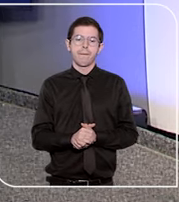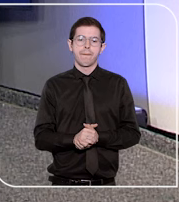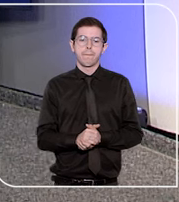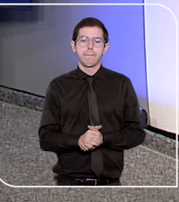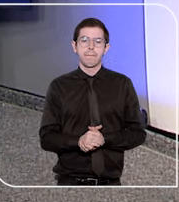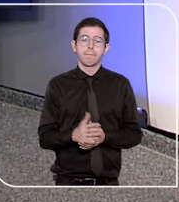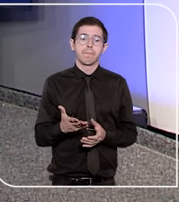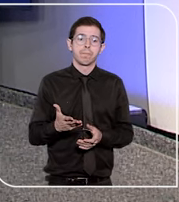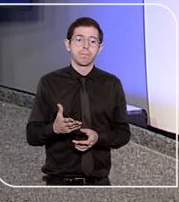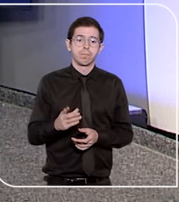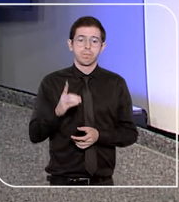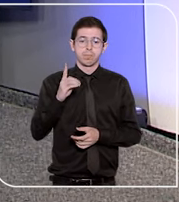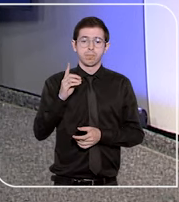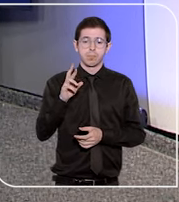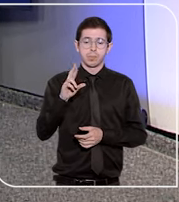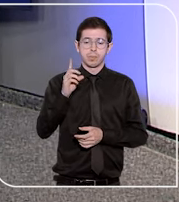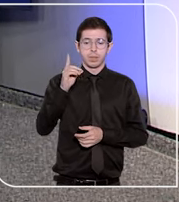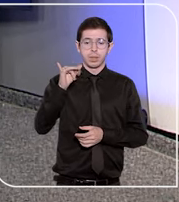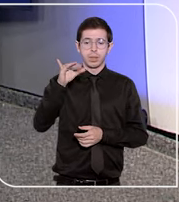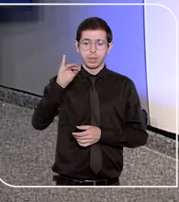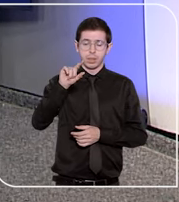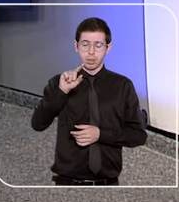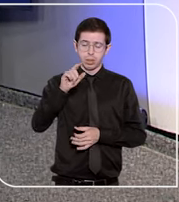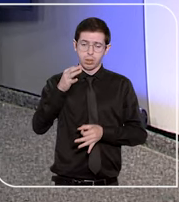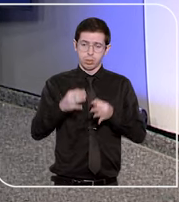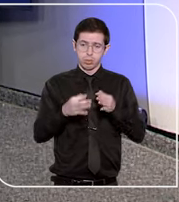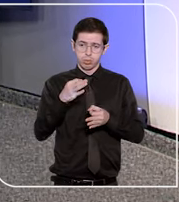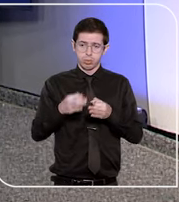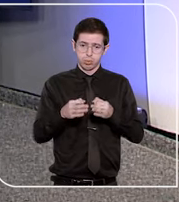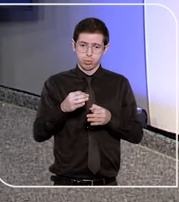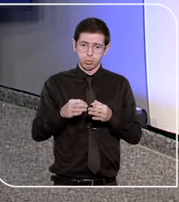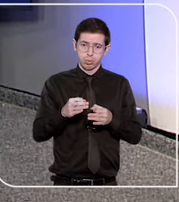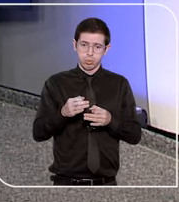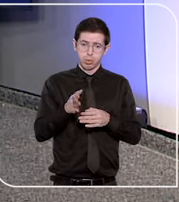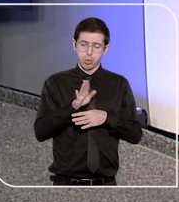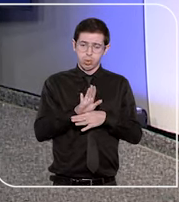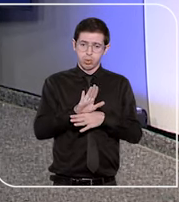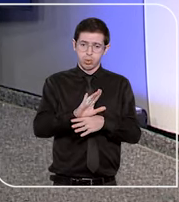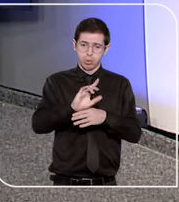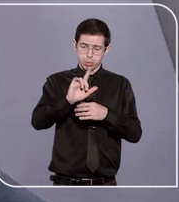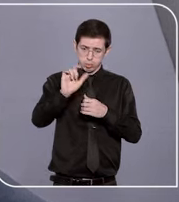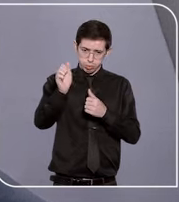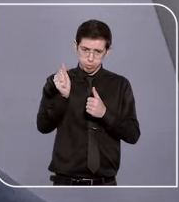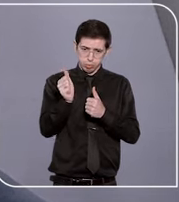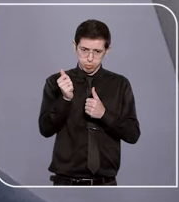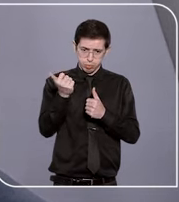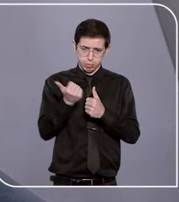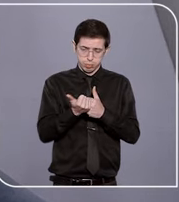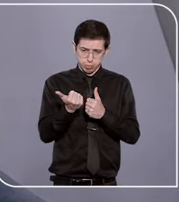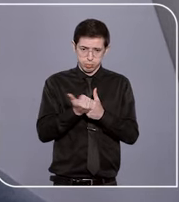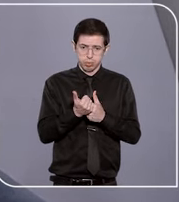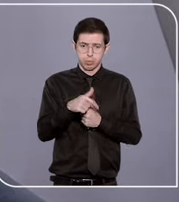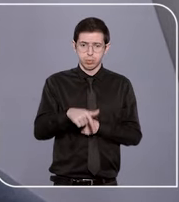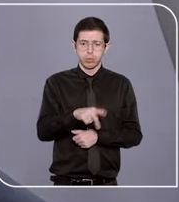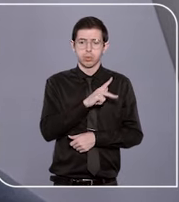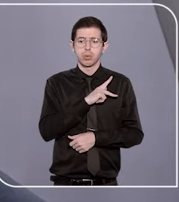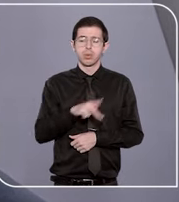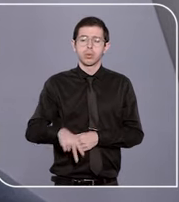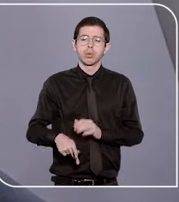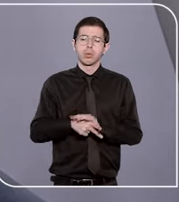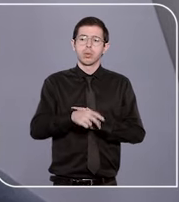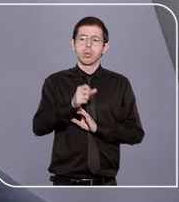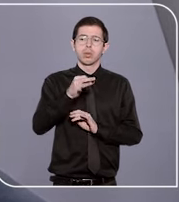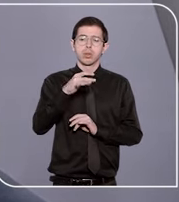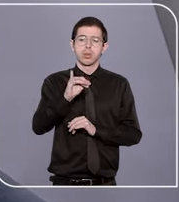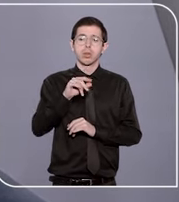Doutor Denis, e o senhor, como juiz auxiliar do vice-presidente aqui do STJ, ministro Og Fernandes, diante de toda essa sua experiência